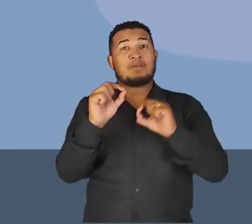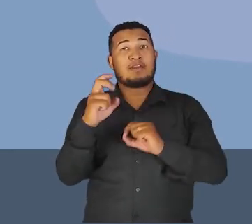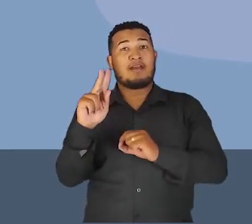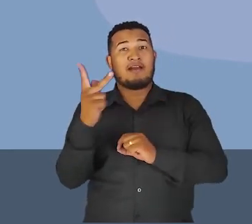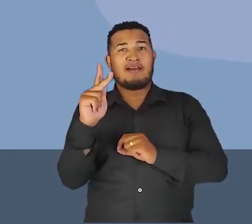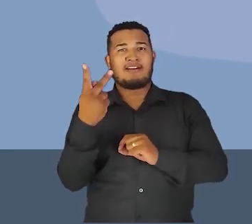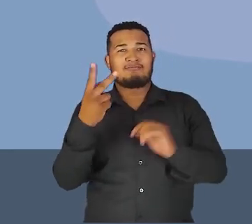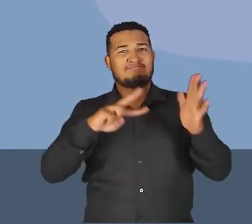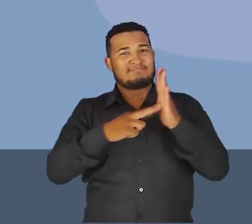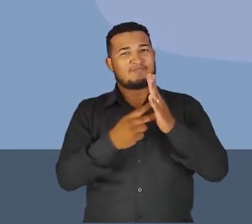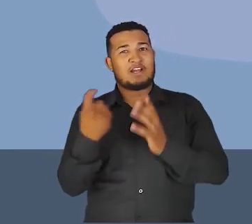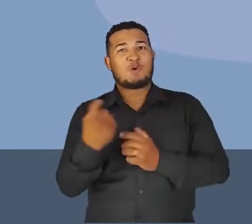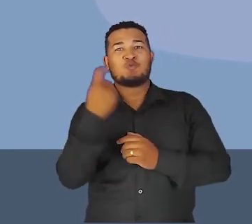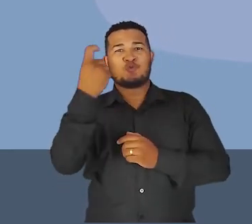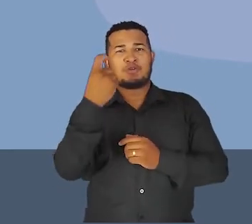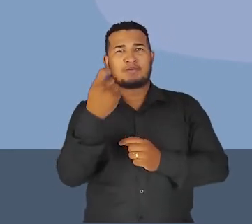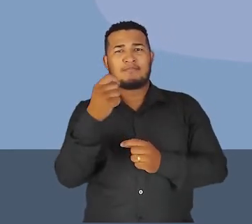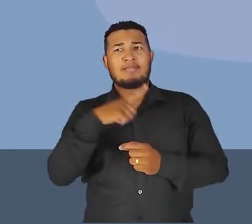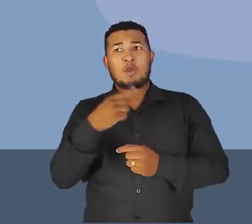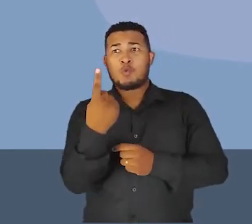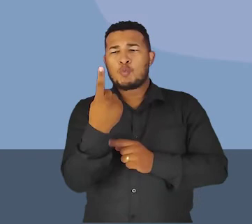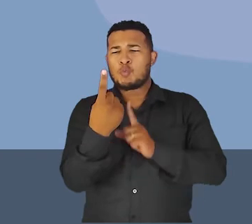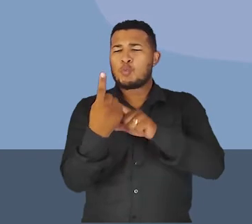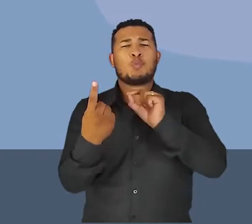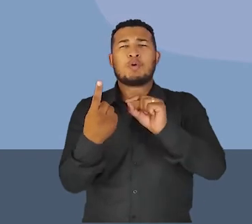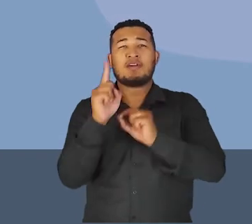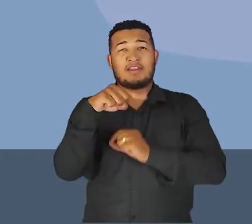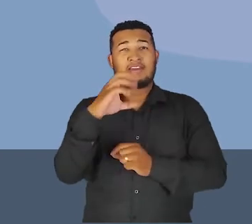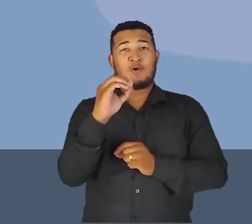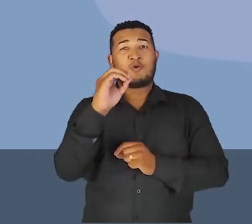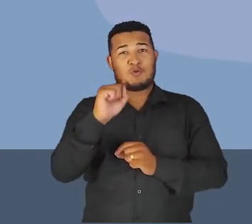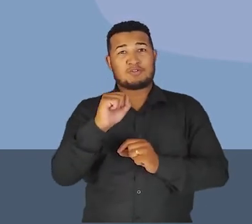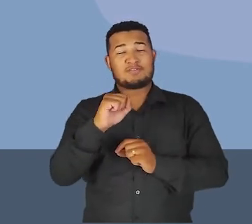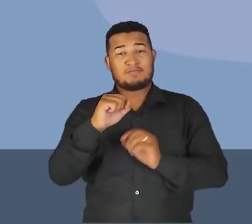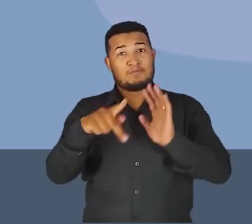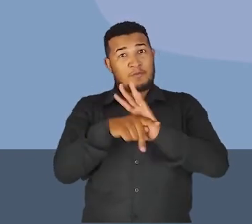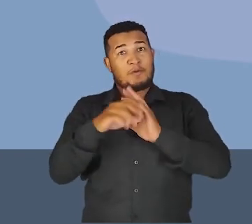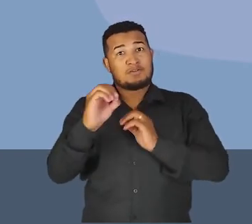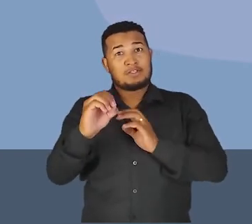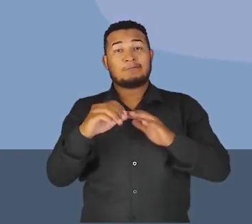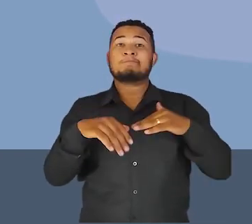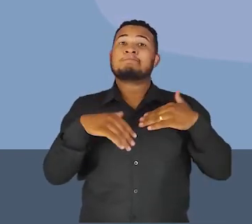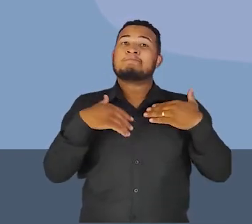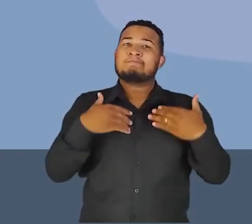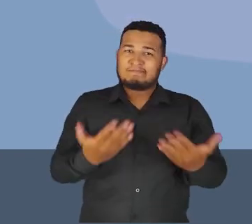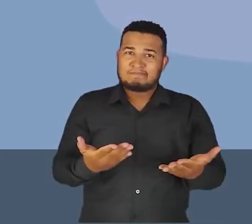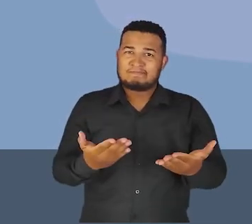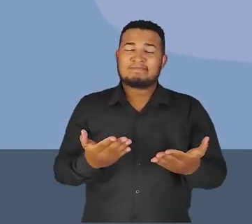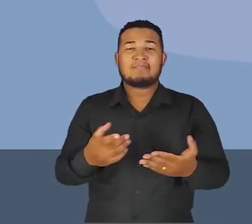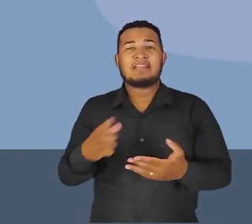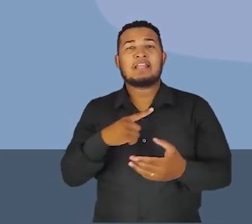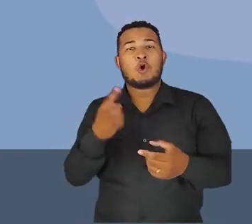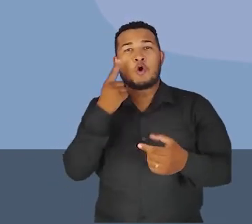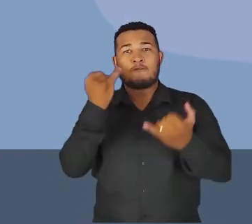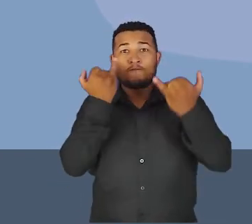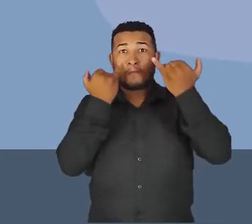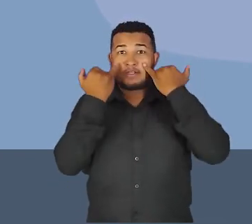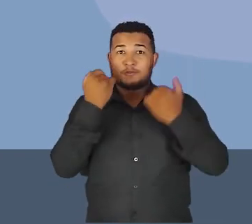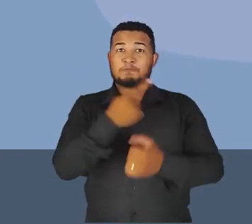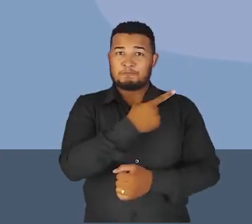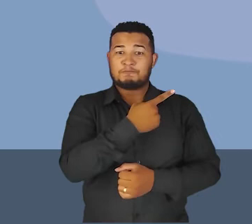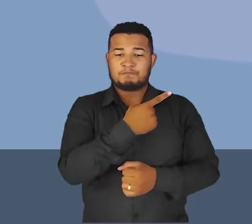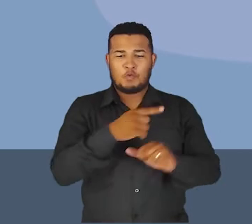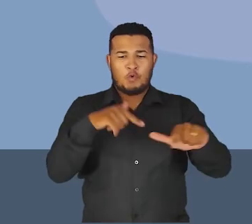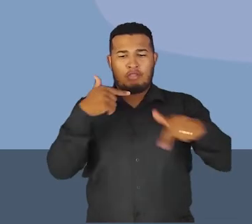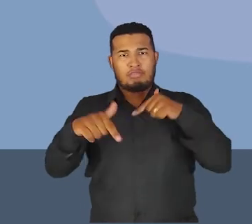E apareceu o 1. O 1 é o quê? É o valor do cosseno do ângulo zero. Logo, nós ficamos com essa informação, que